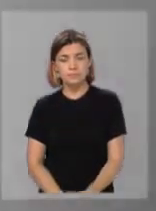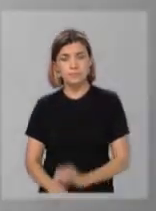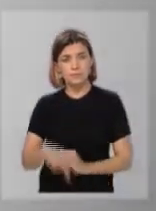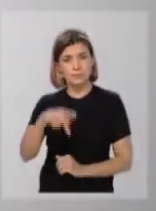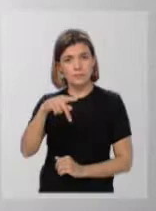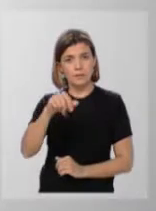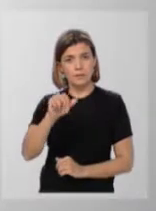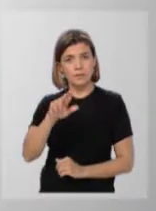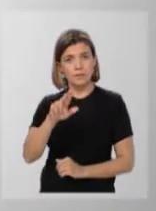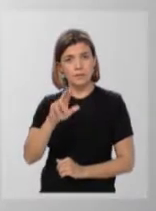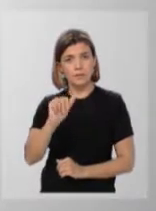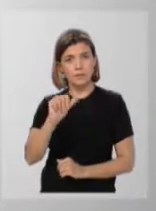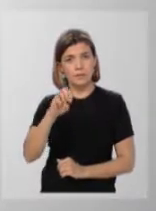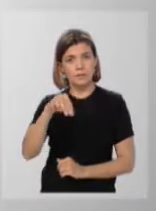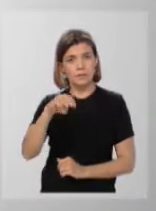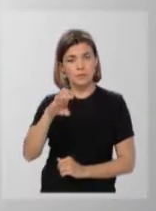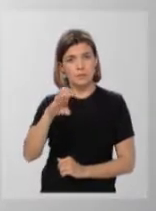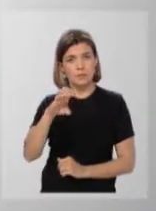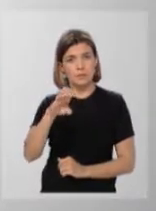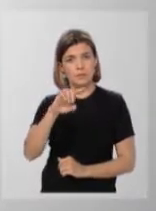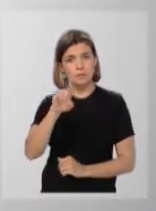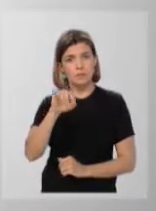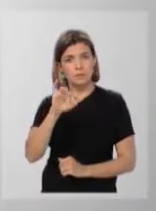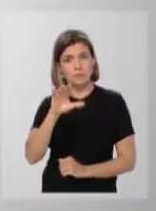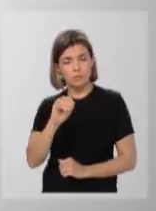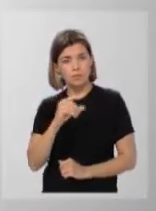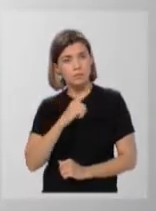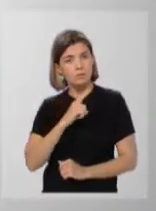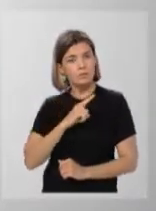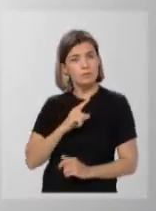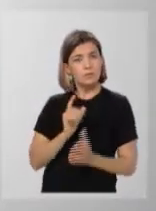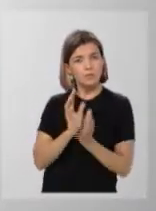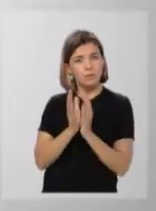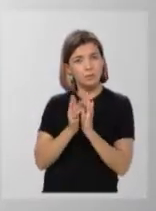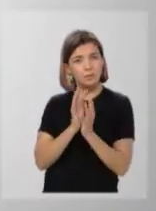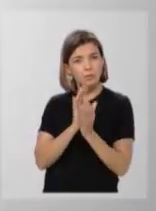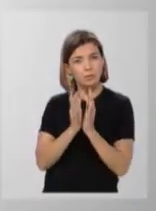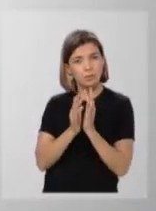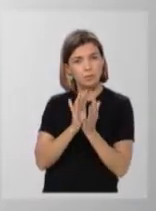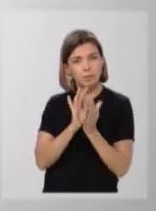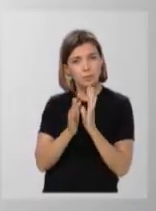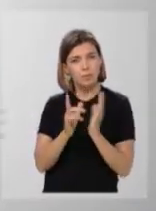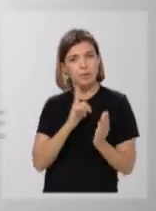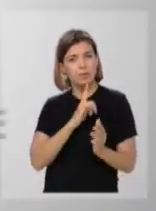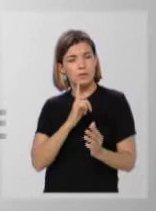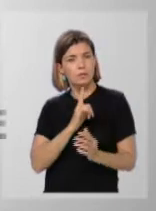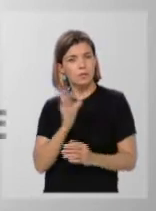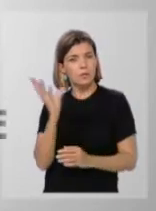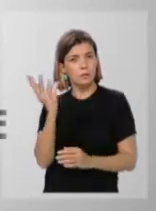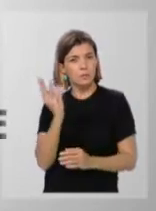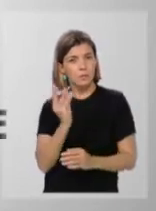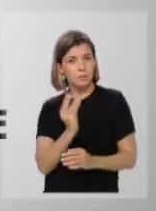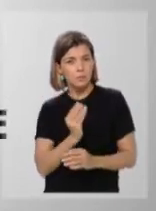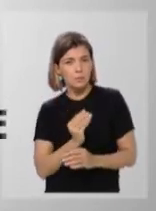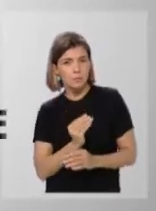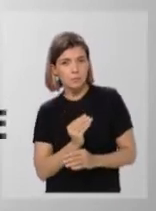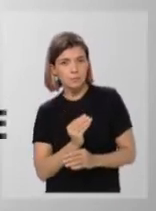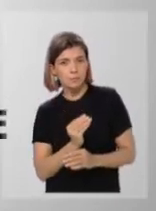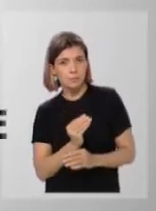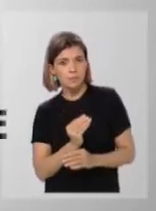Os paramécios se alimentam de bactérias, algas e leveduras, por um processo conhecido como fagocitose.